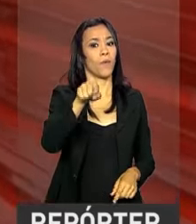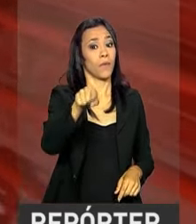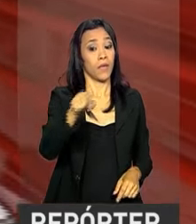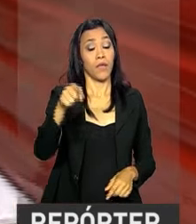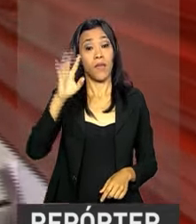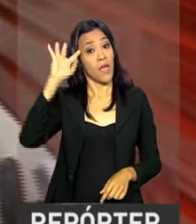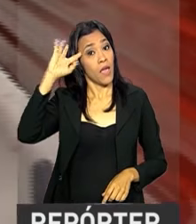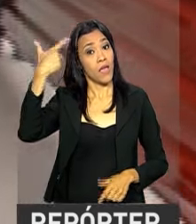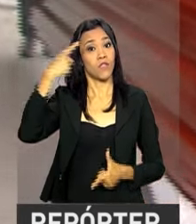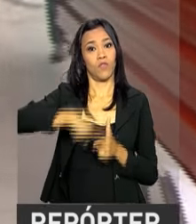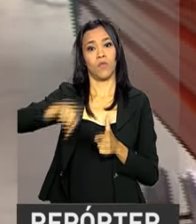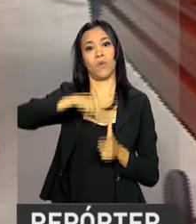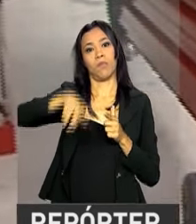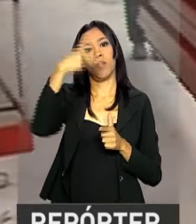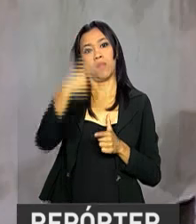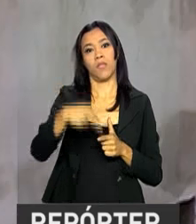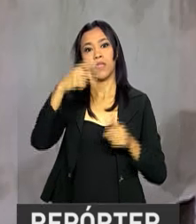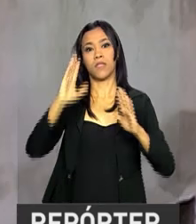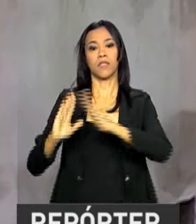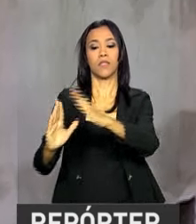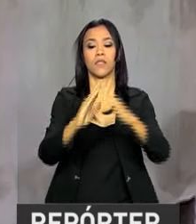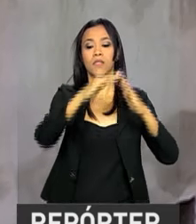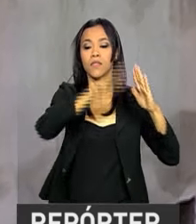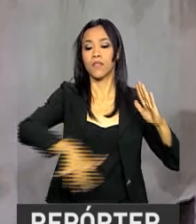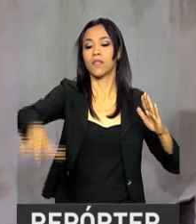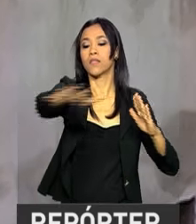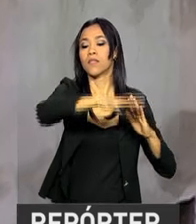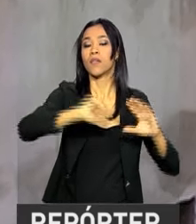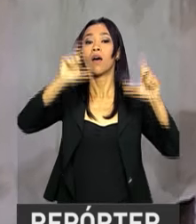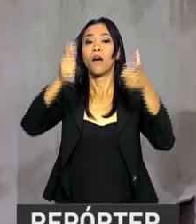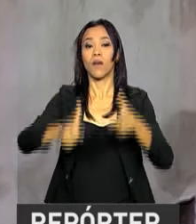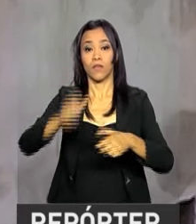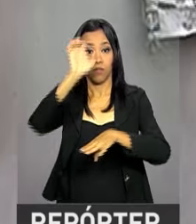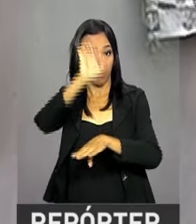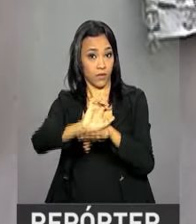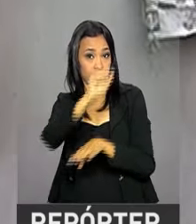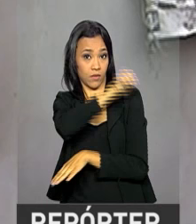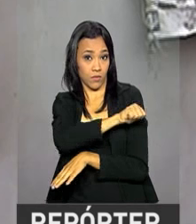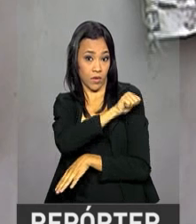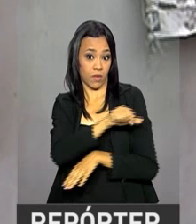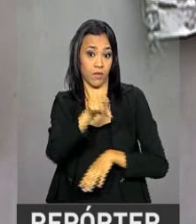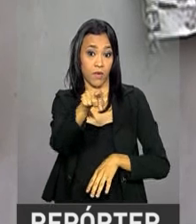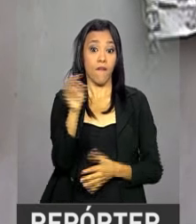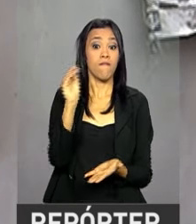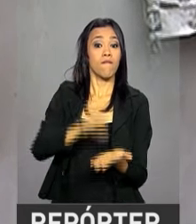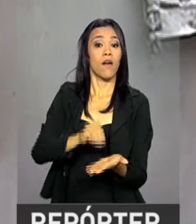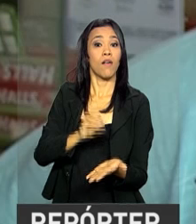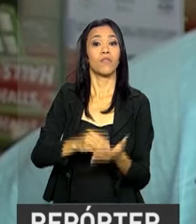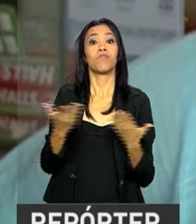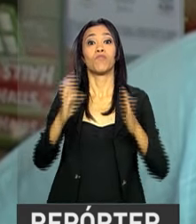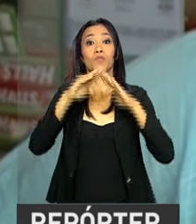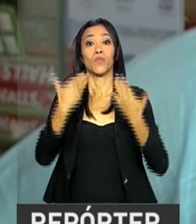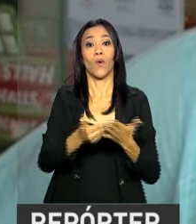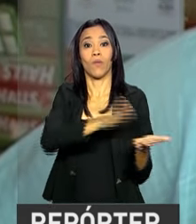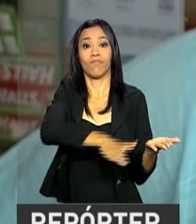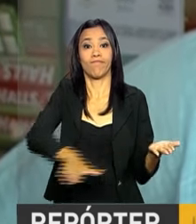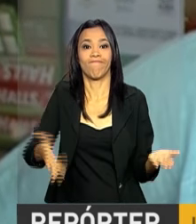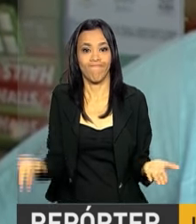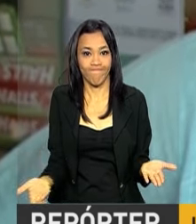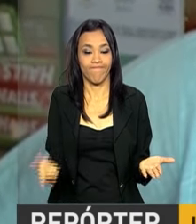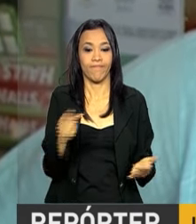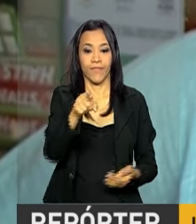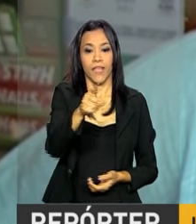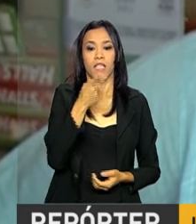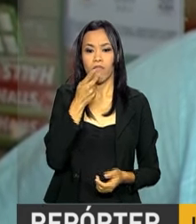dos problemas dessa comunidade da periferia de Guarulhos, na grande São Paulo. A falta de creche. Eu acredito que vai ajudar